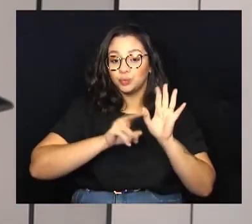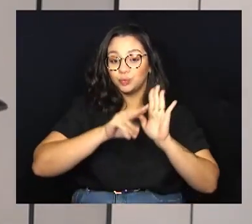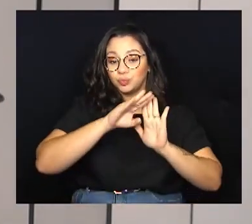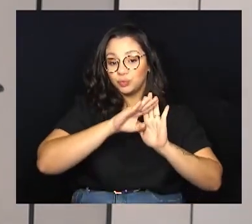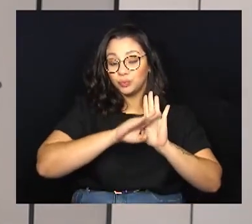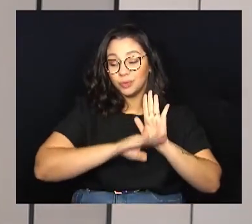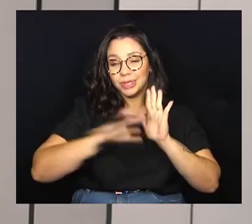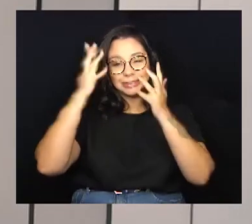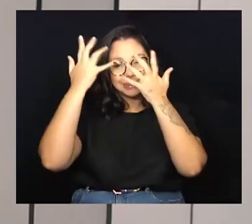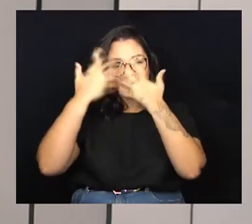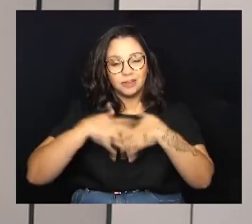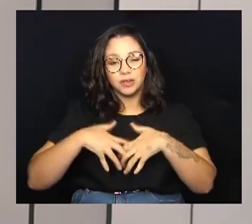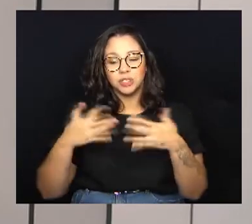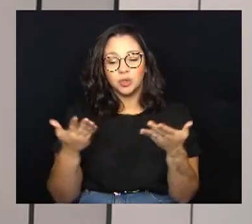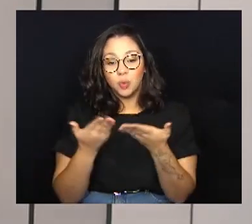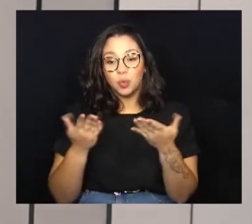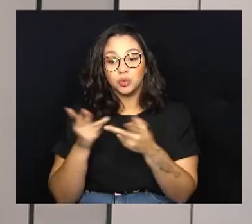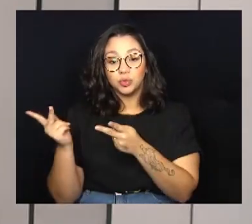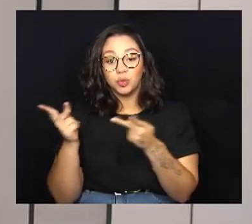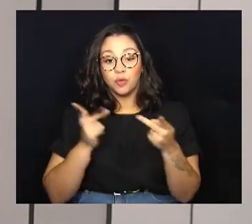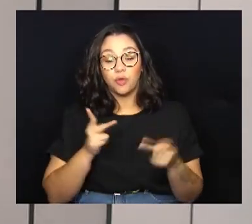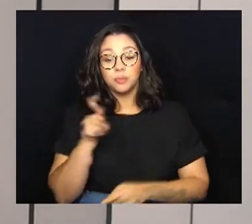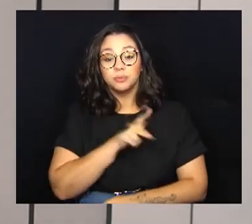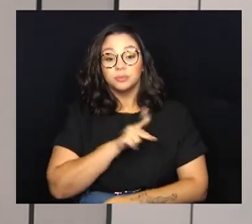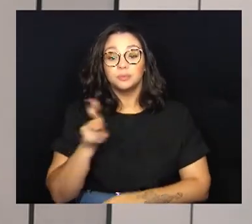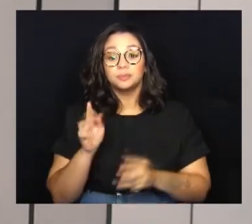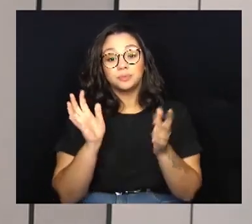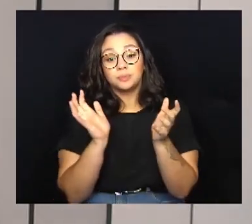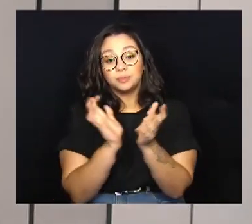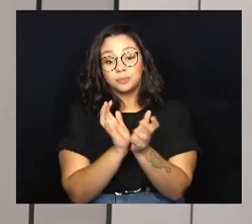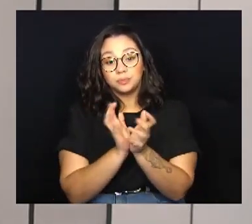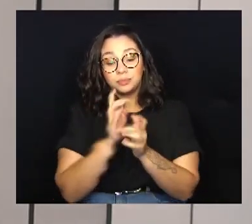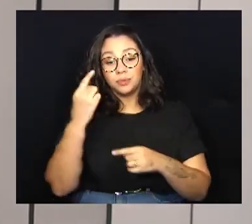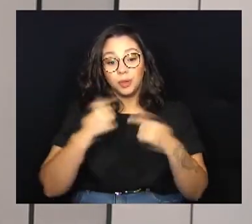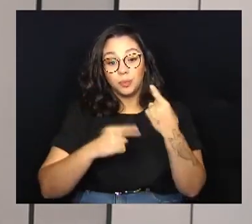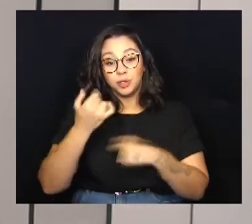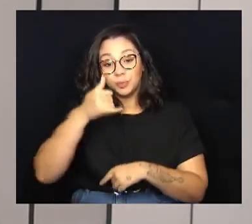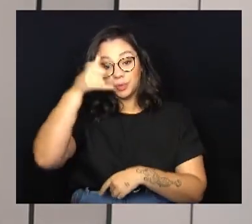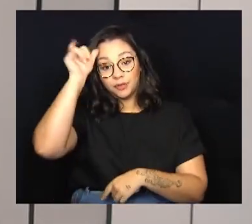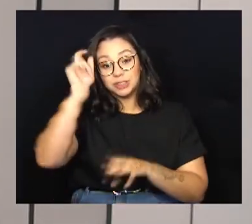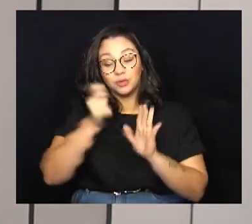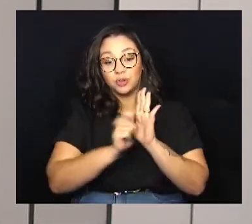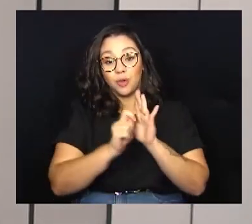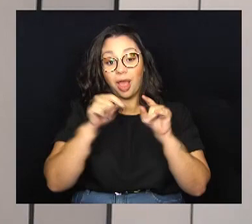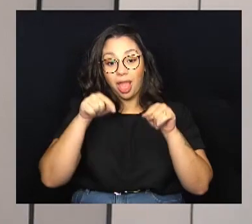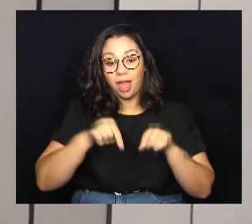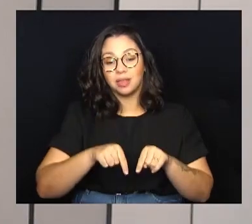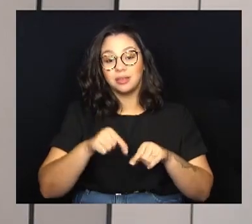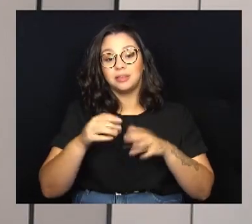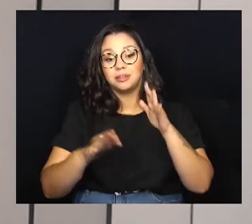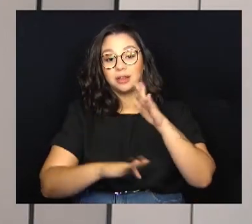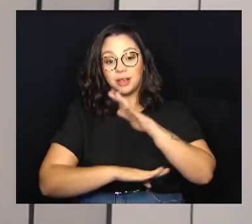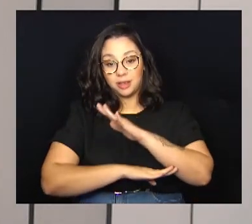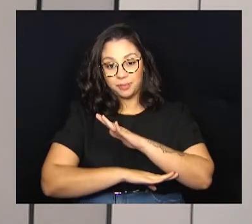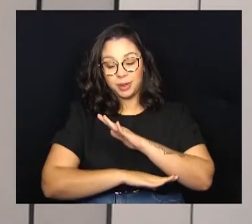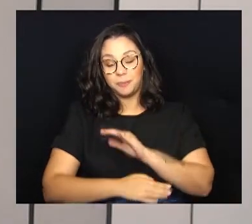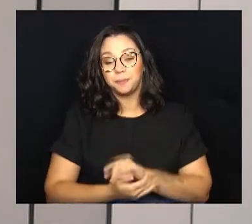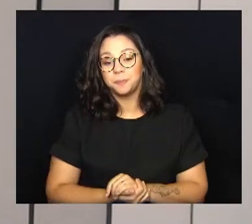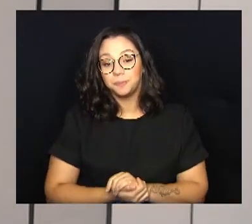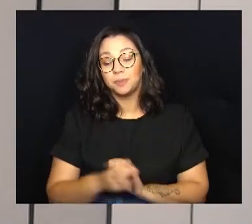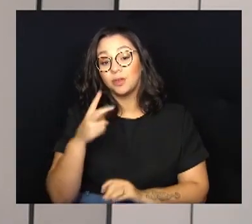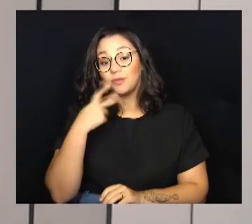geral, todas são feitas de maneira parecida, em laboratórios clandestinos, usando produtos químicos como solvente para imitar